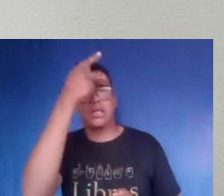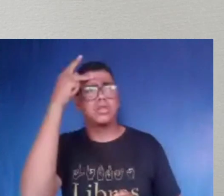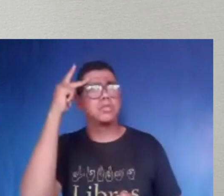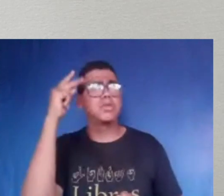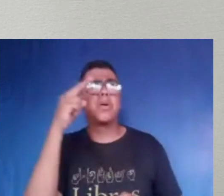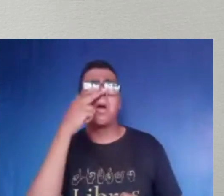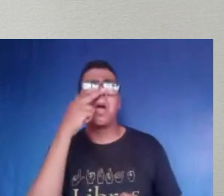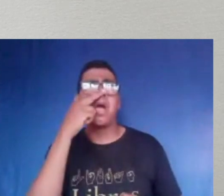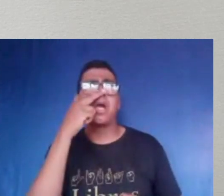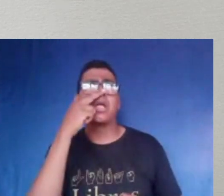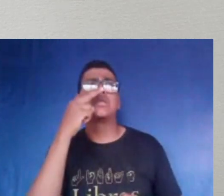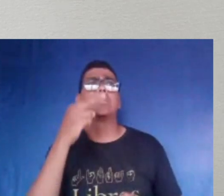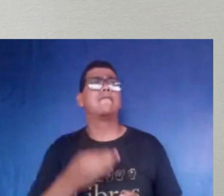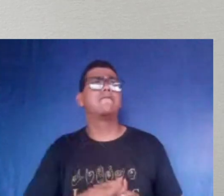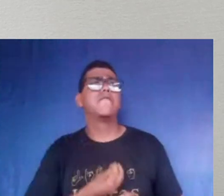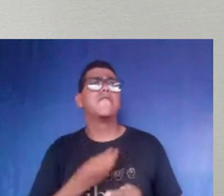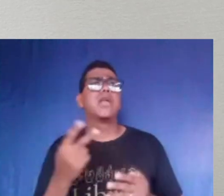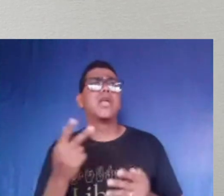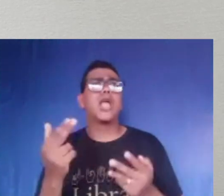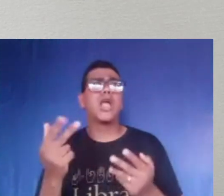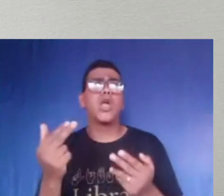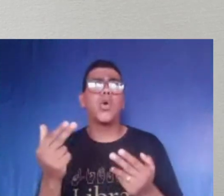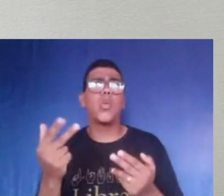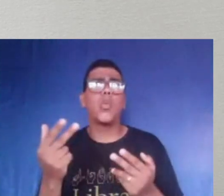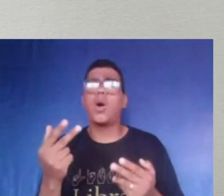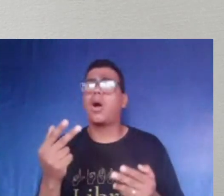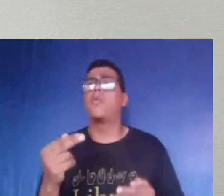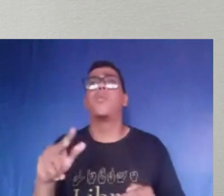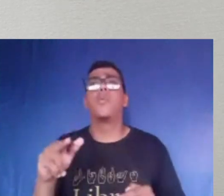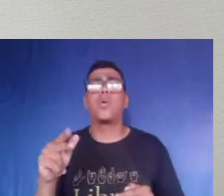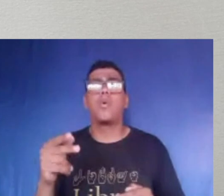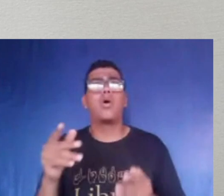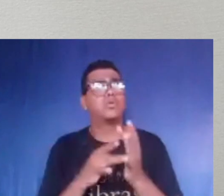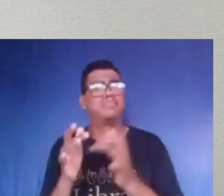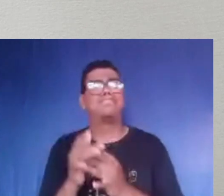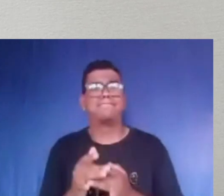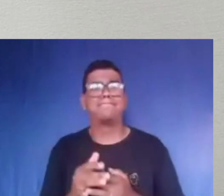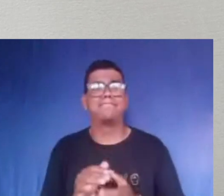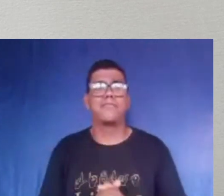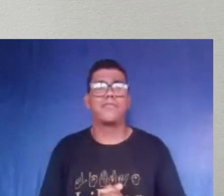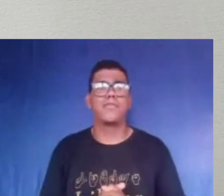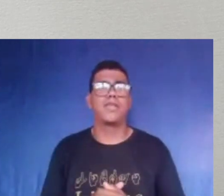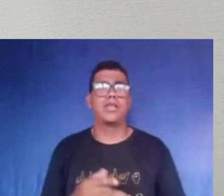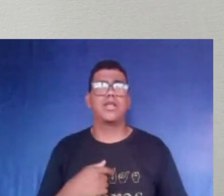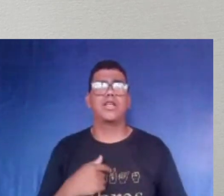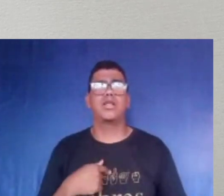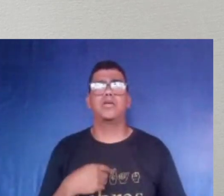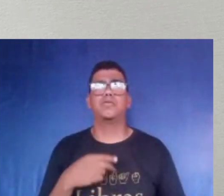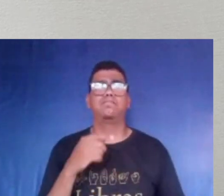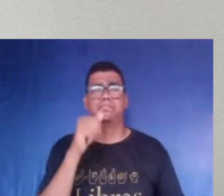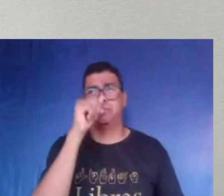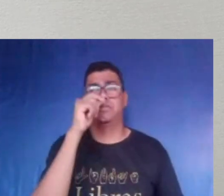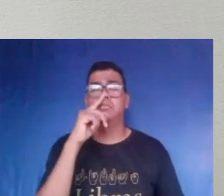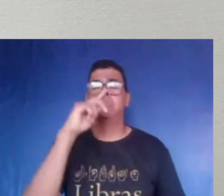Os confins da terra, eles precisam das nossas orações, precisam da nossa ação, em especial daqueles missionários que já estão nos confins